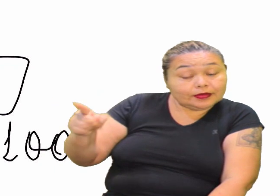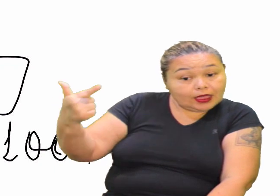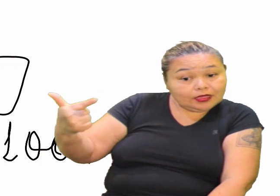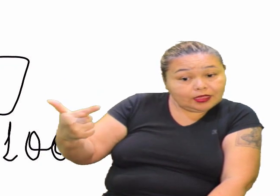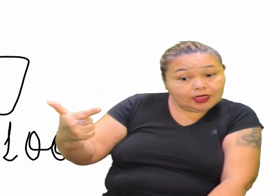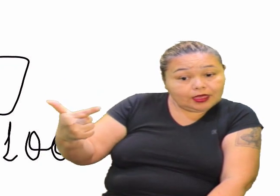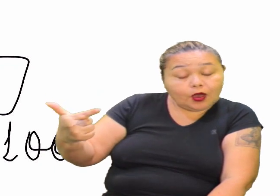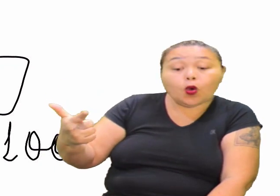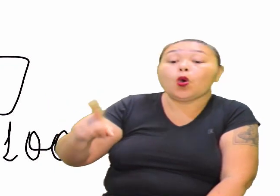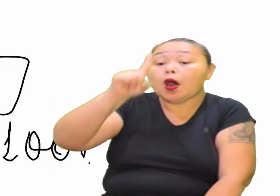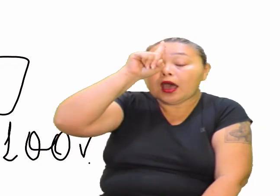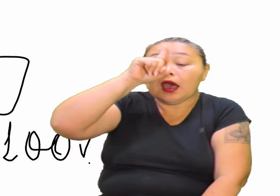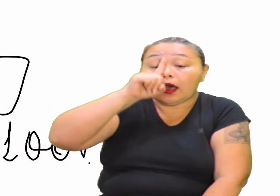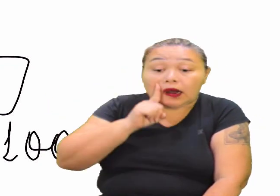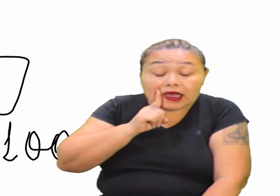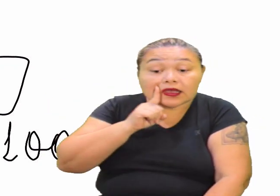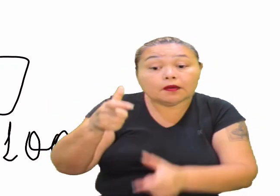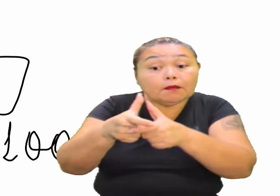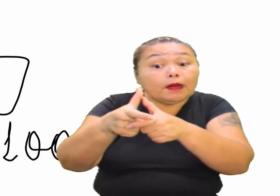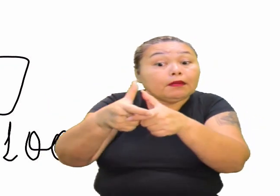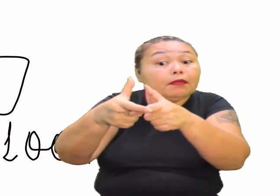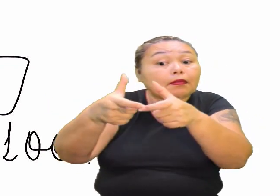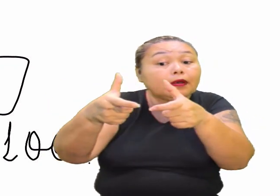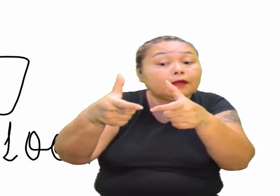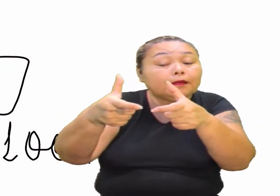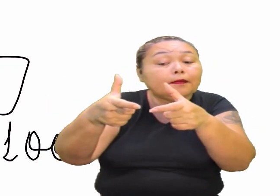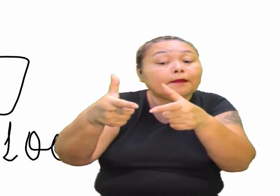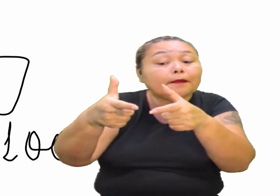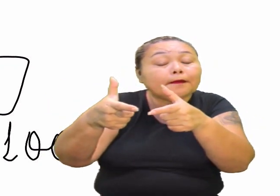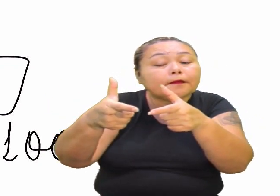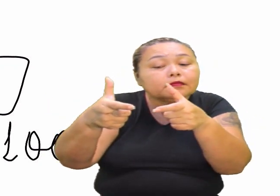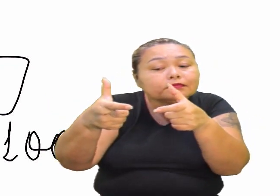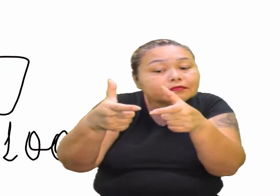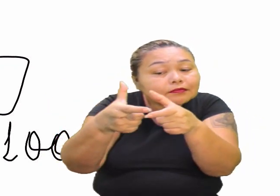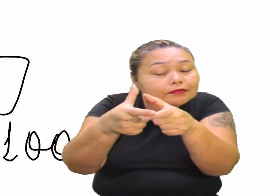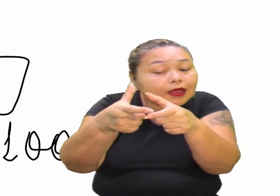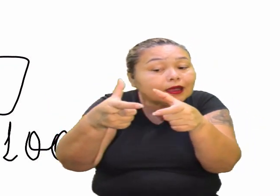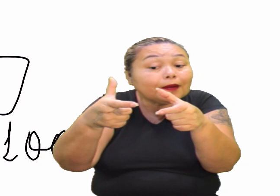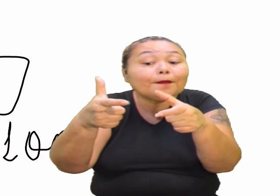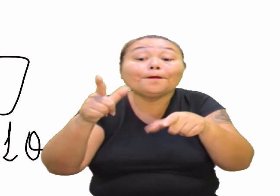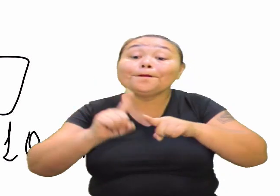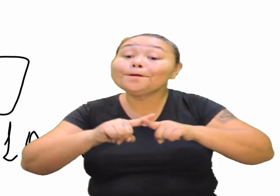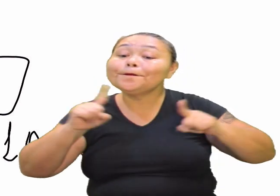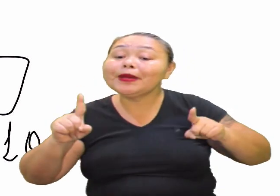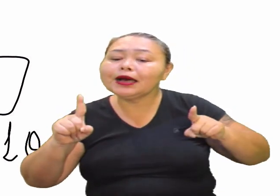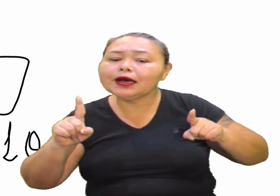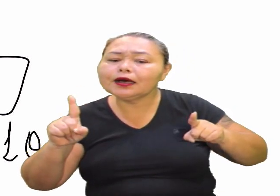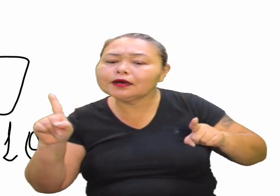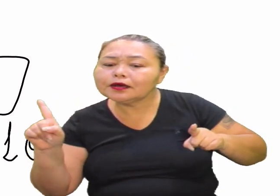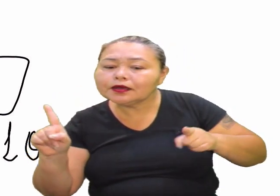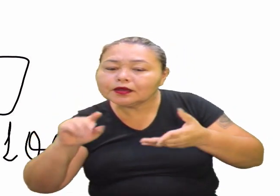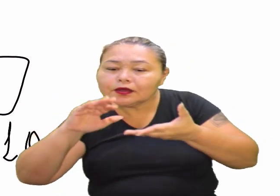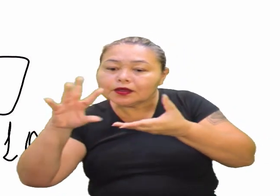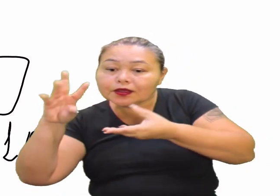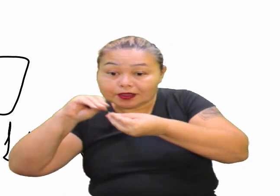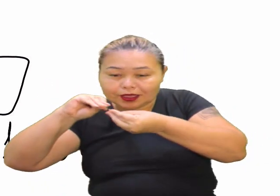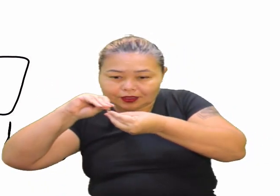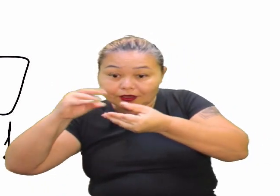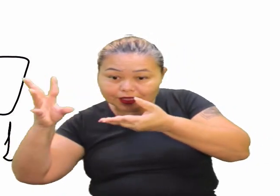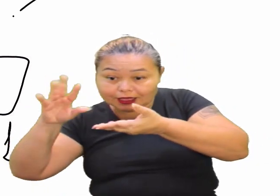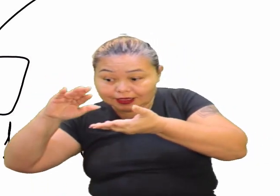o amarelo prevalece em maior proporção, mas quem foi suprimido na